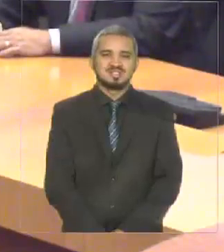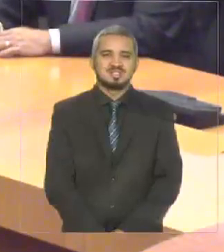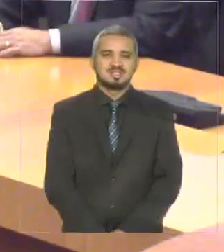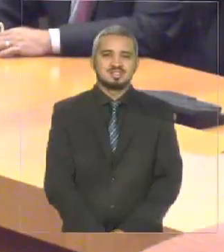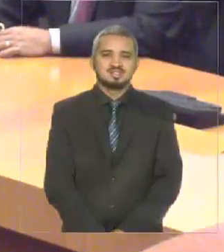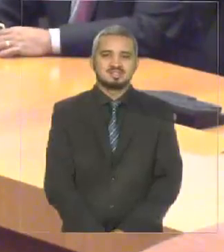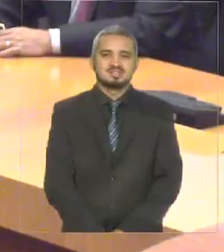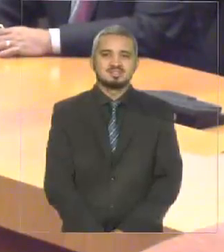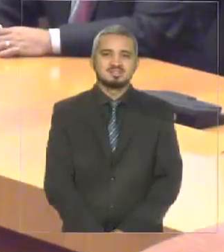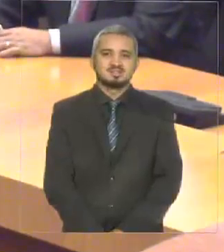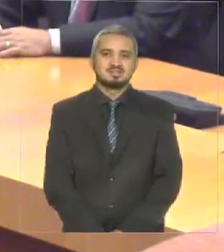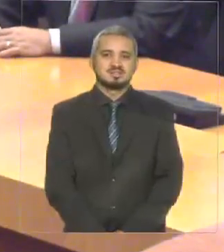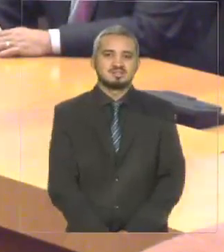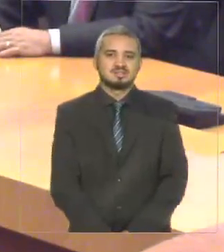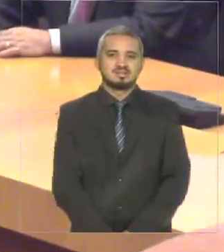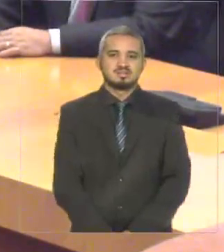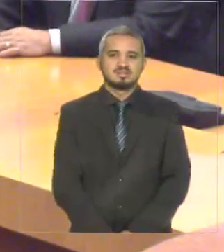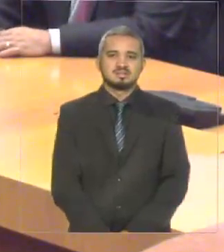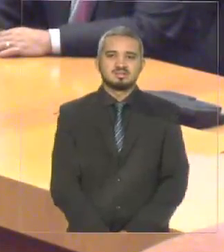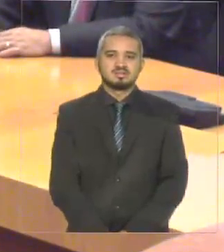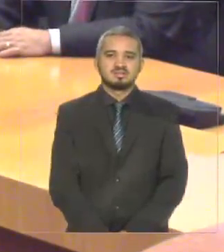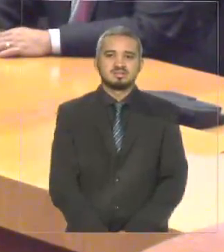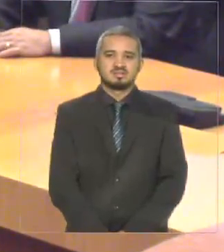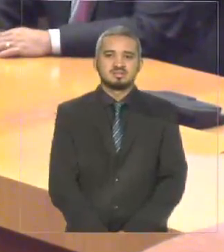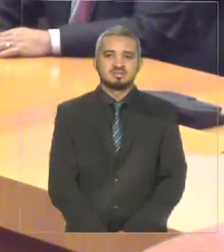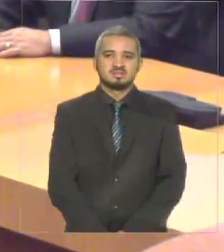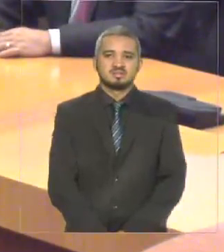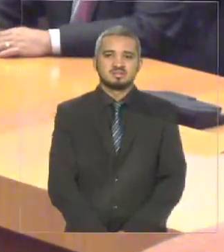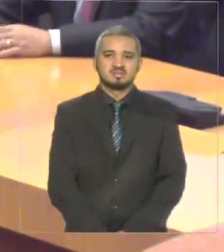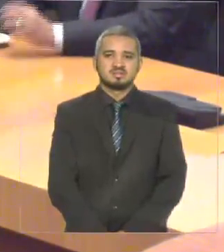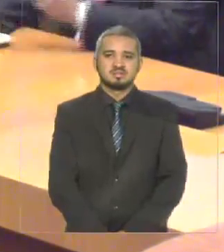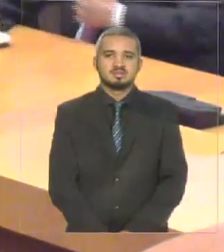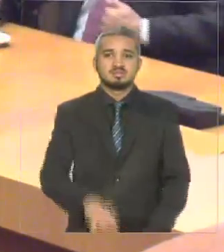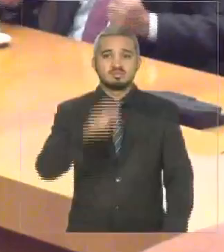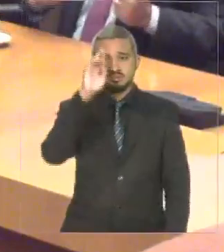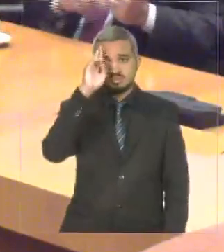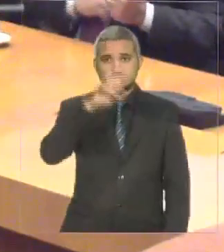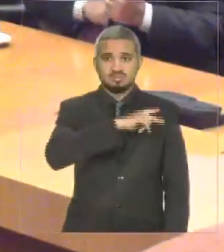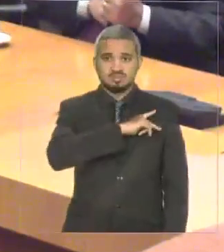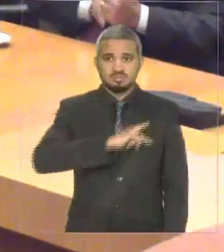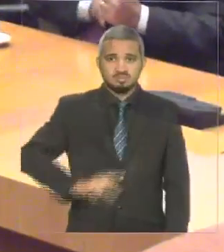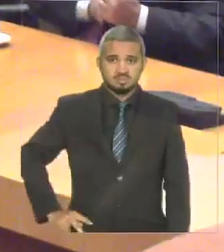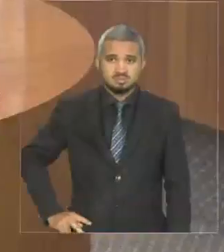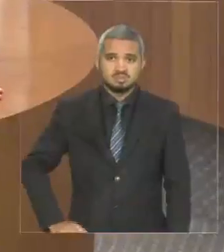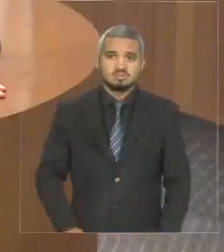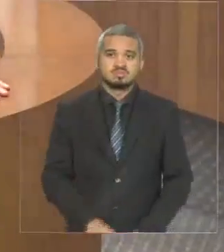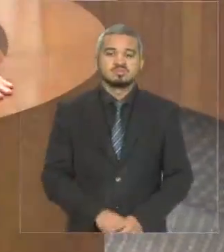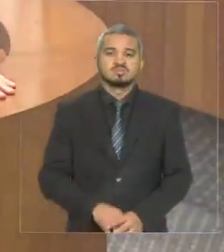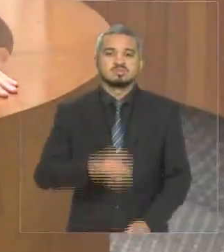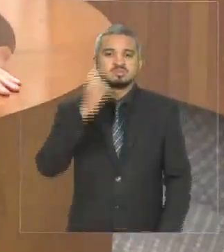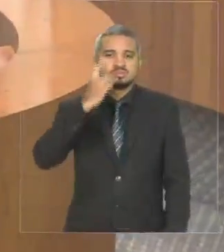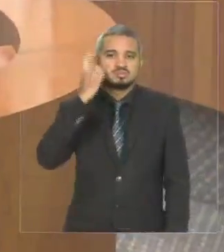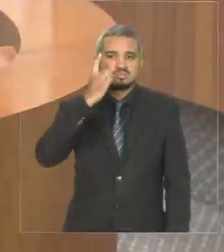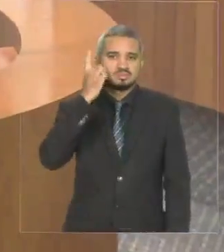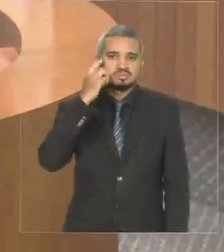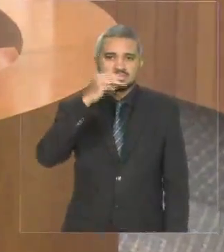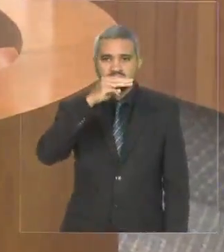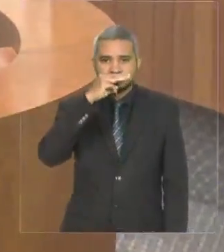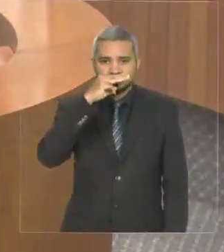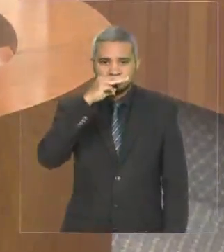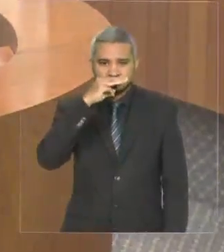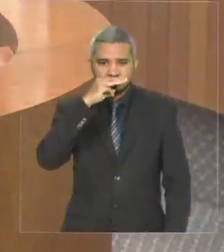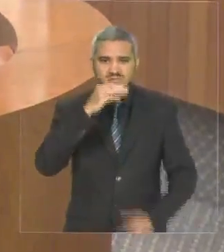Senhor presidente, deputado Humberto Coutinho, dizer da satisfação em tê-lo de volta a esta casa, ao tempo